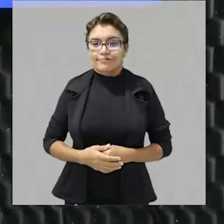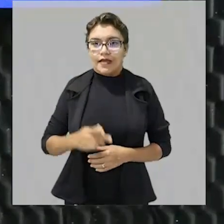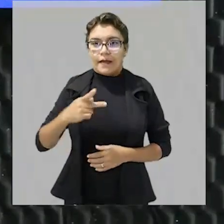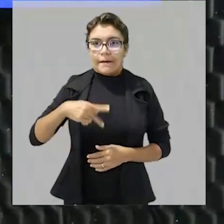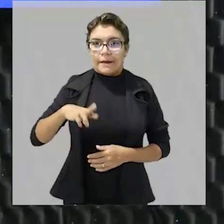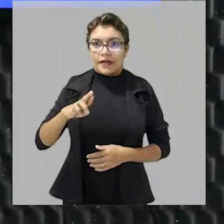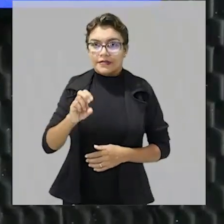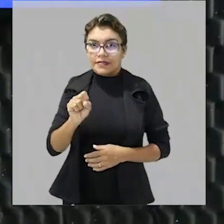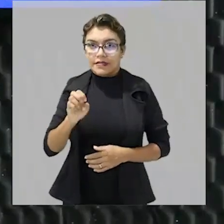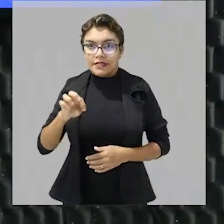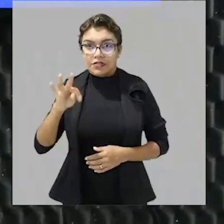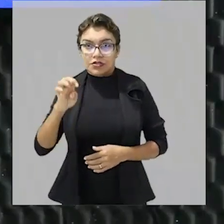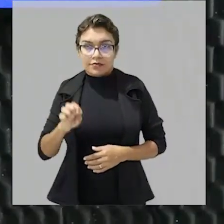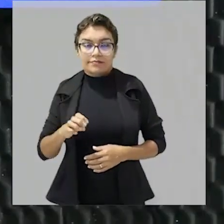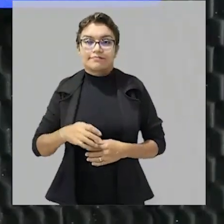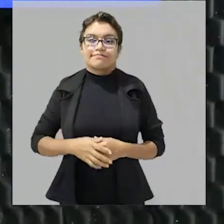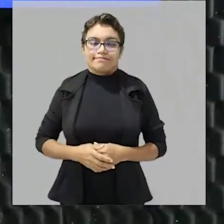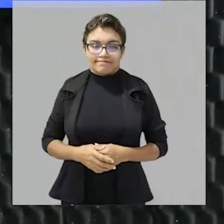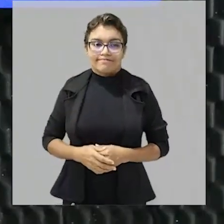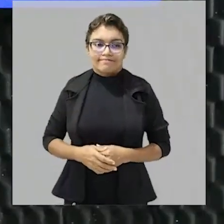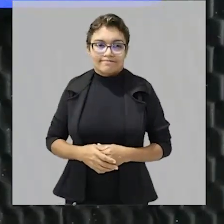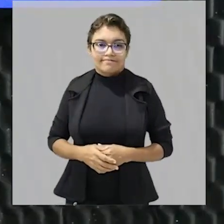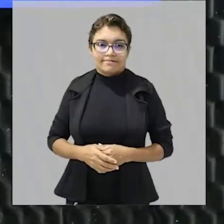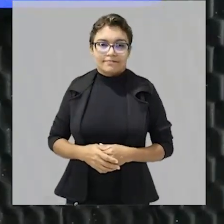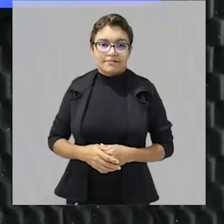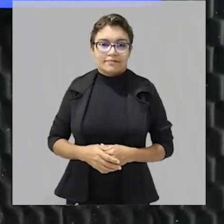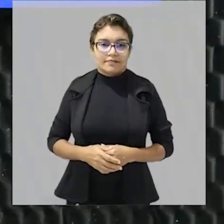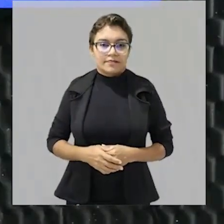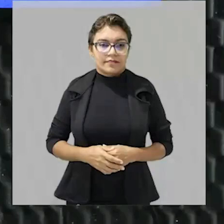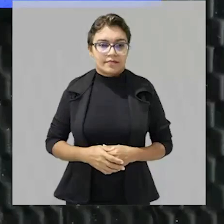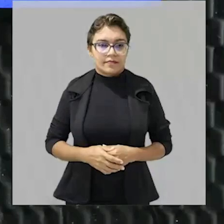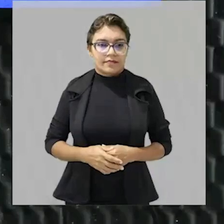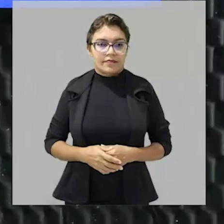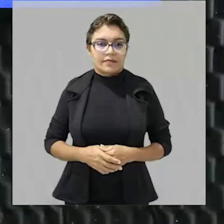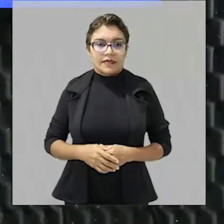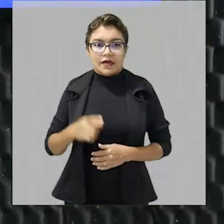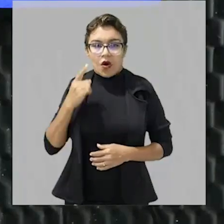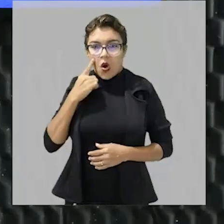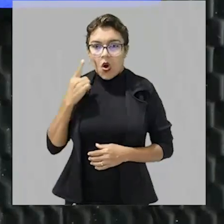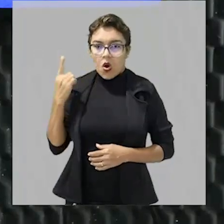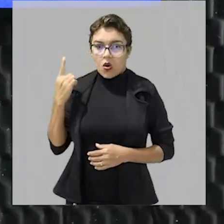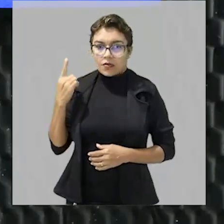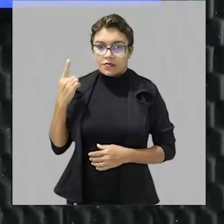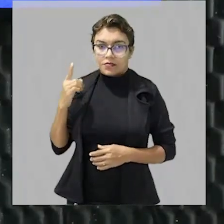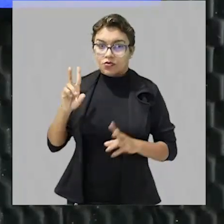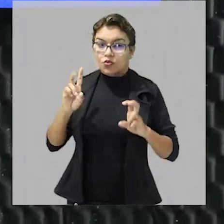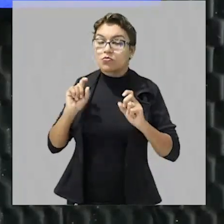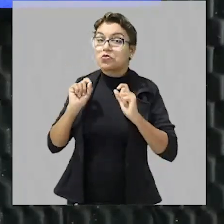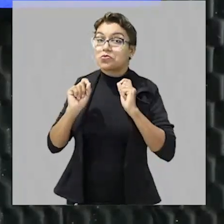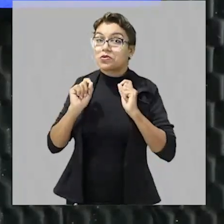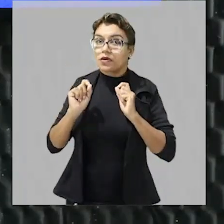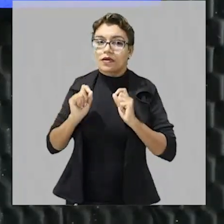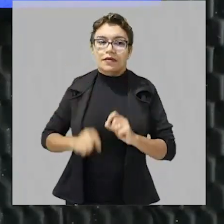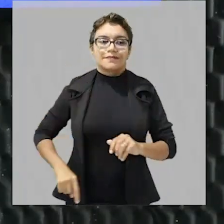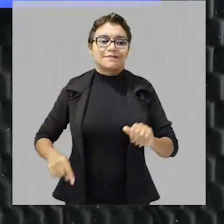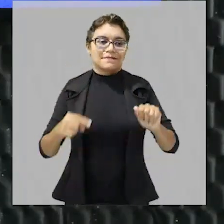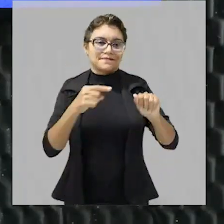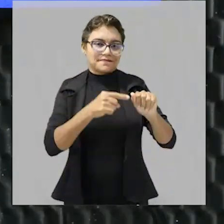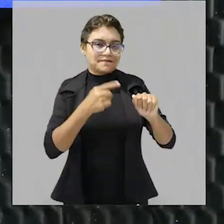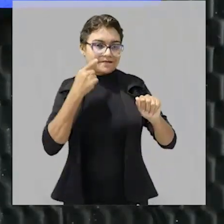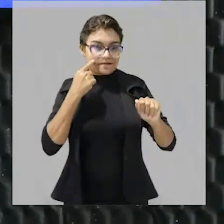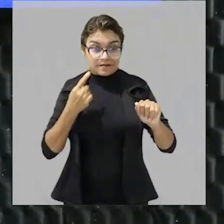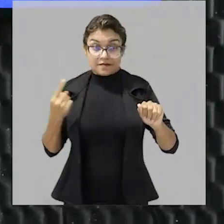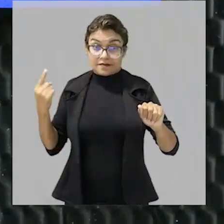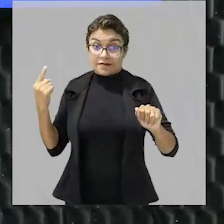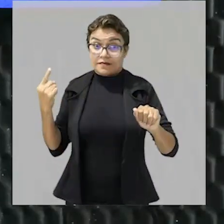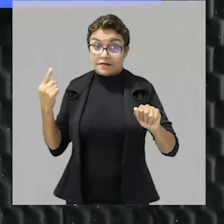40 mil anos, ó, muito tempo. Então, a palavra presente aí, ó, eu vou te dar um presente. Eu vou ao teu aniversário e vou te